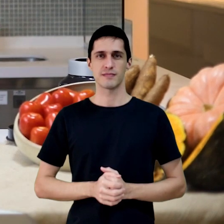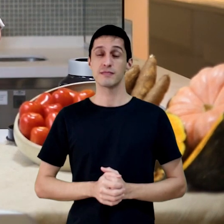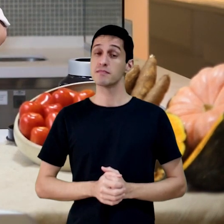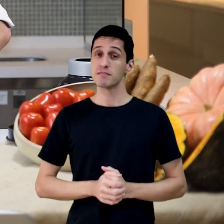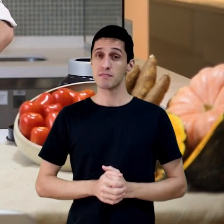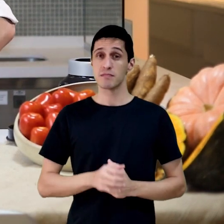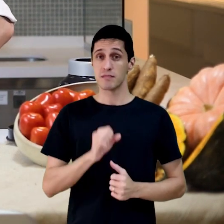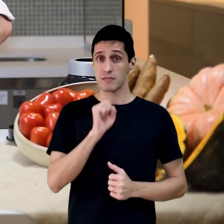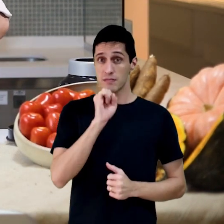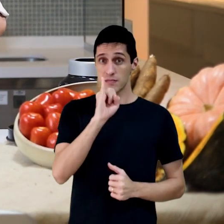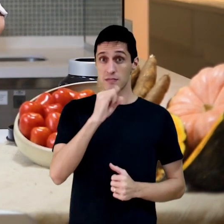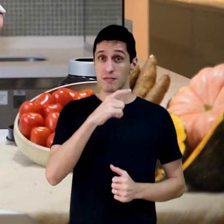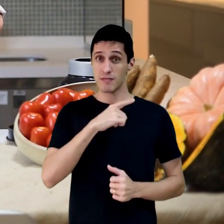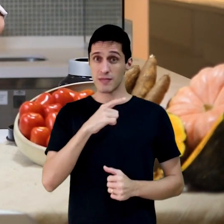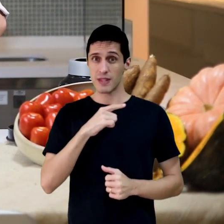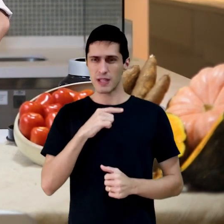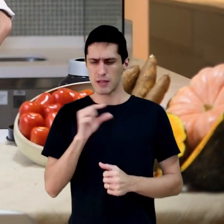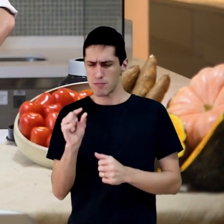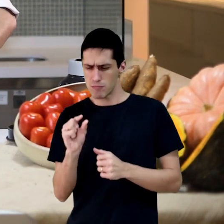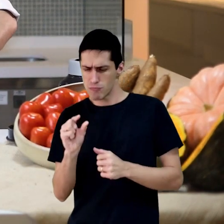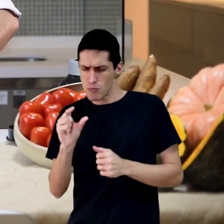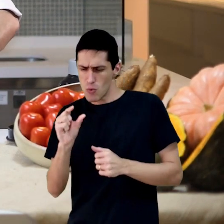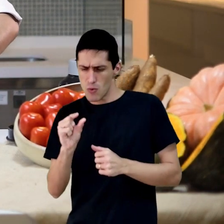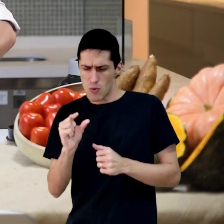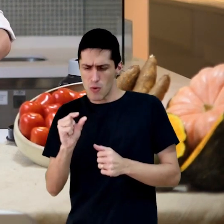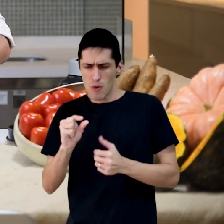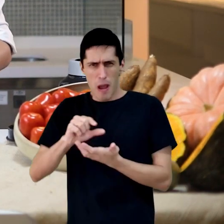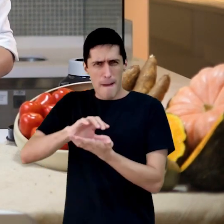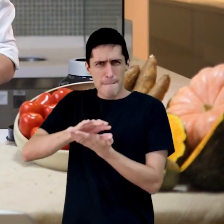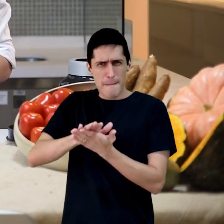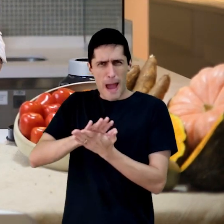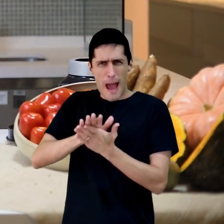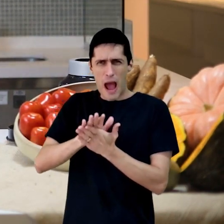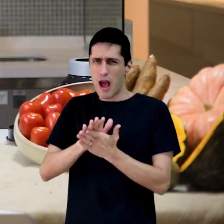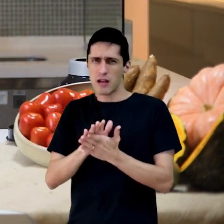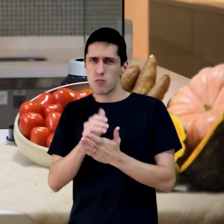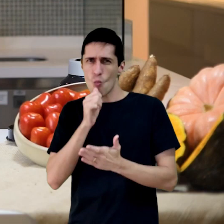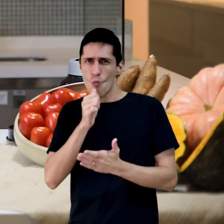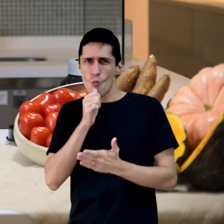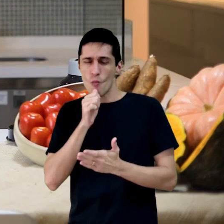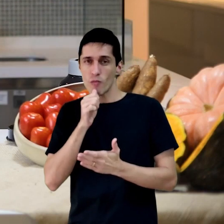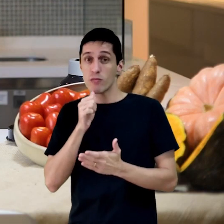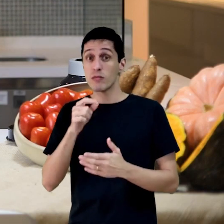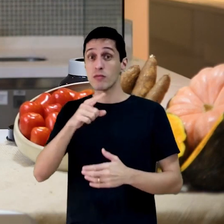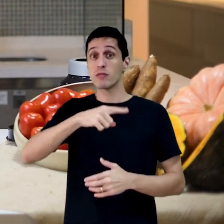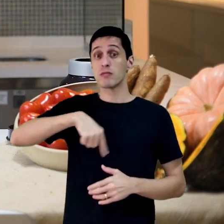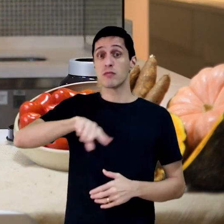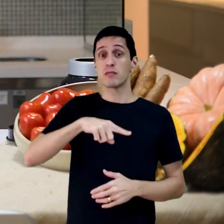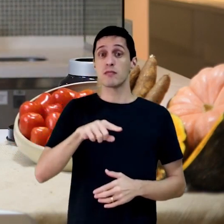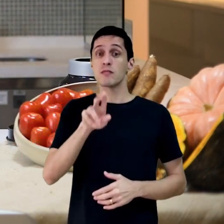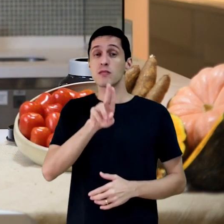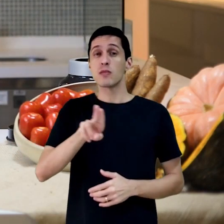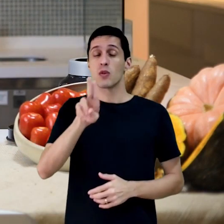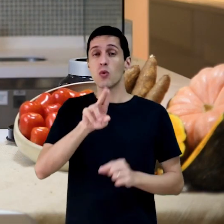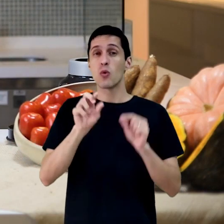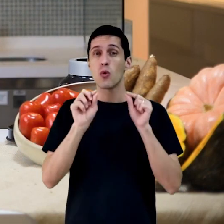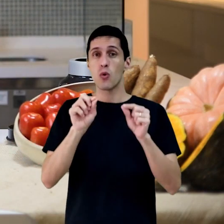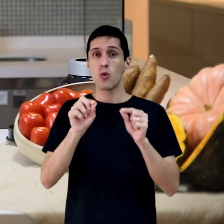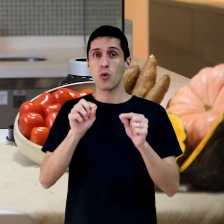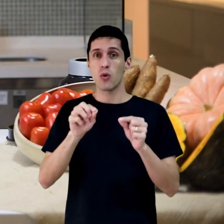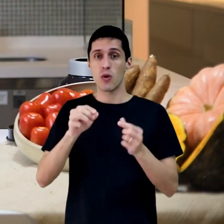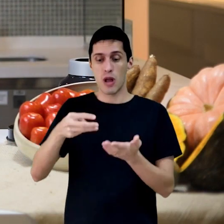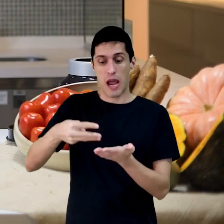Se tiver algum pedaço ainda que não foi bem amassado, a gente vai utilizar um